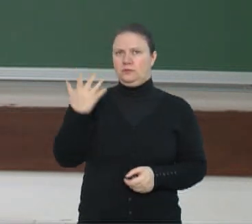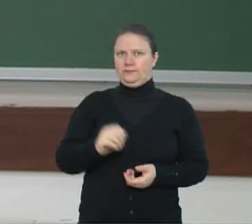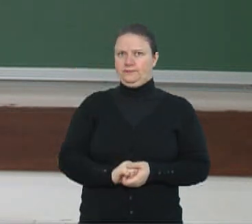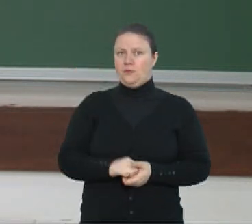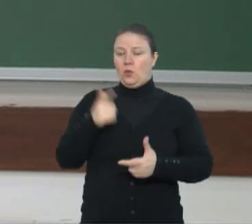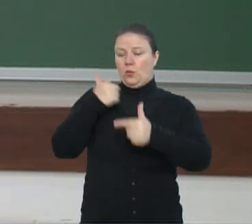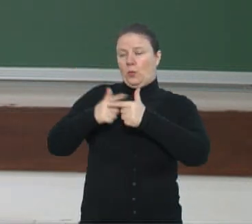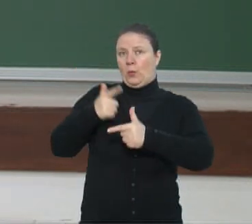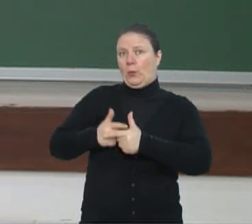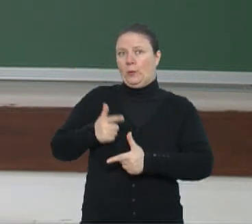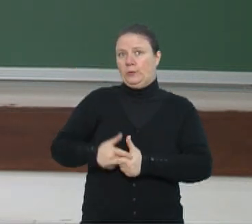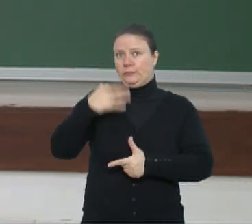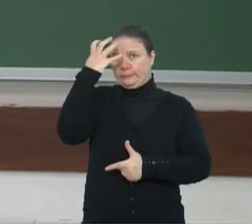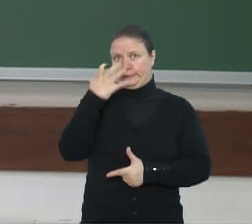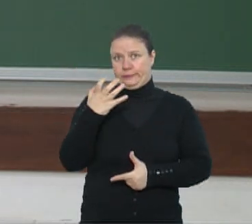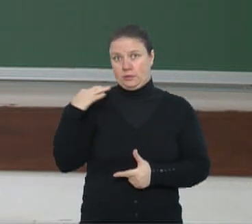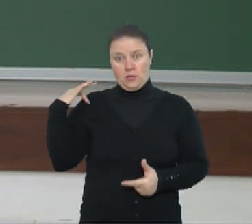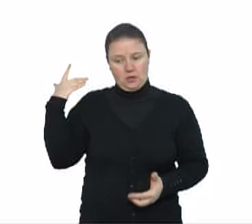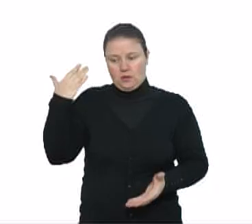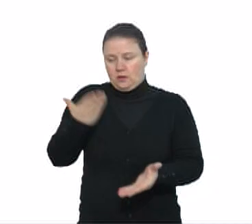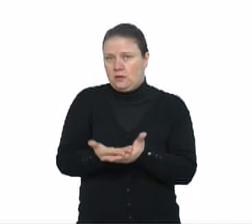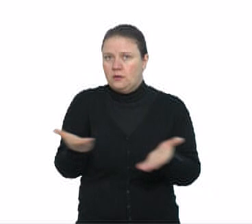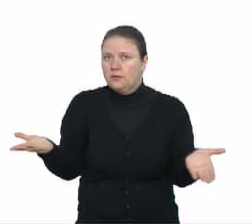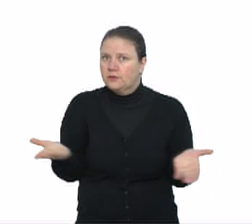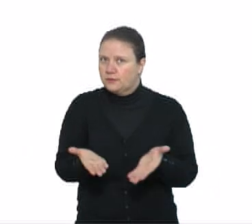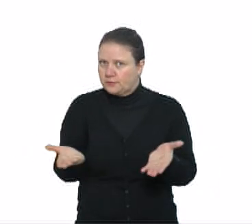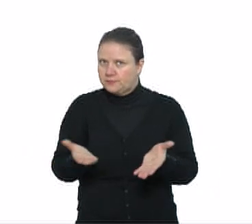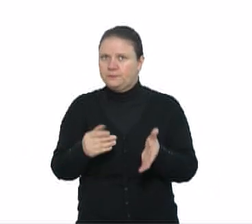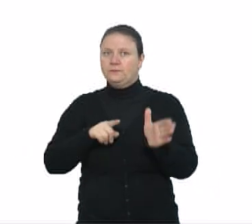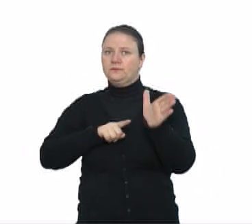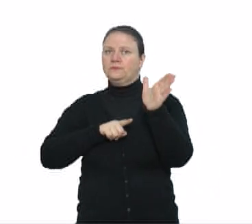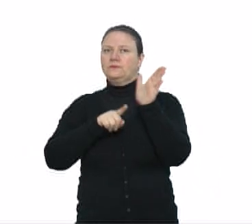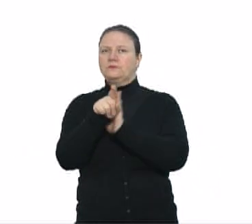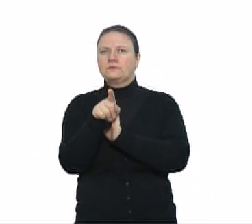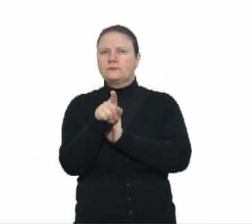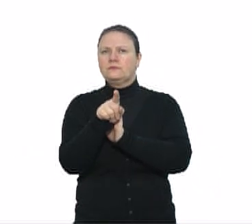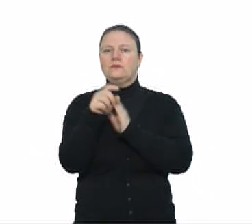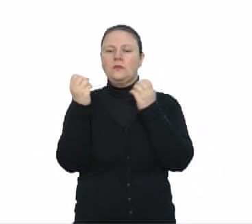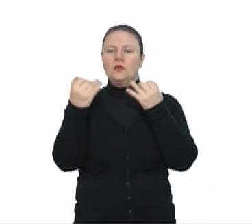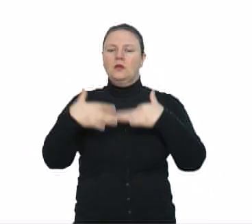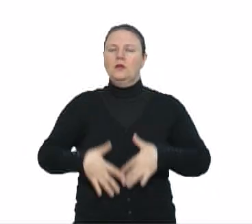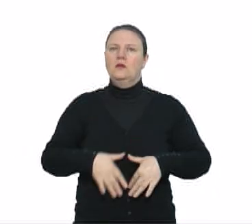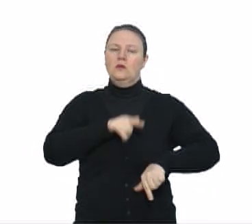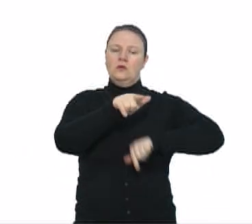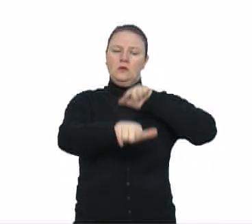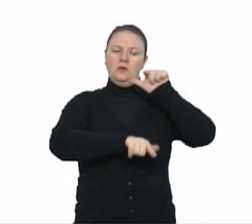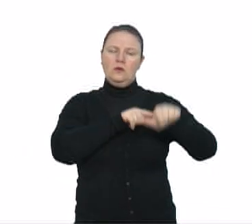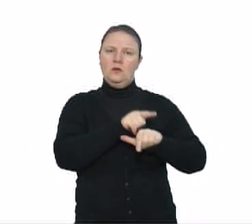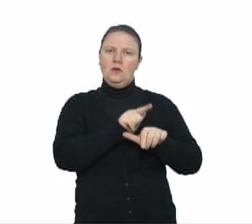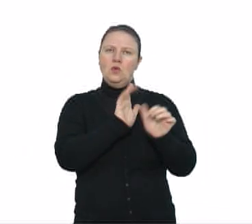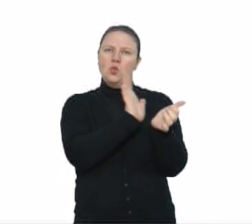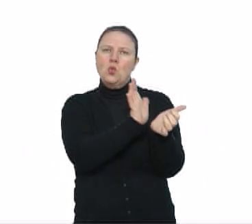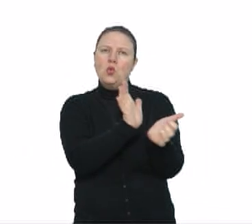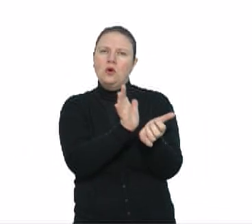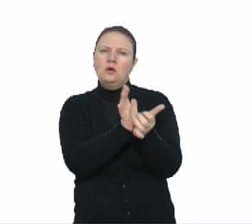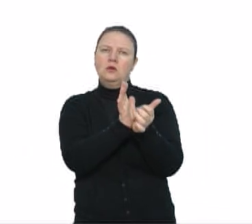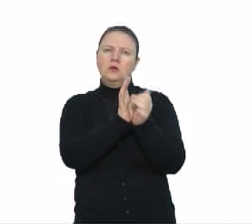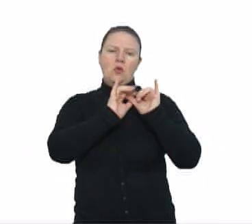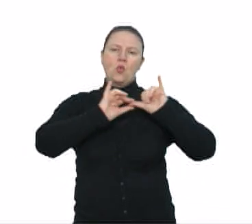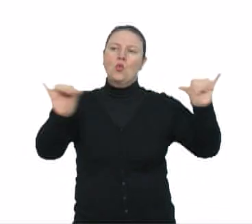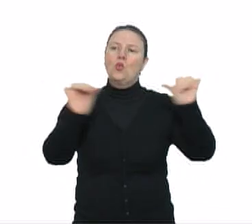até hoje. Mas vamos para o nosso quiz. Explique qual é o objetivo dos trabalhadores quando, em conjunto, eles resolvem declarar uma